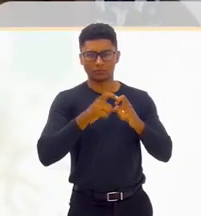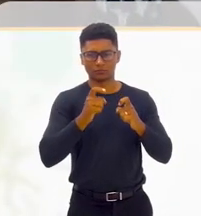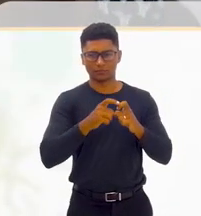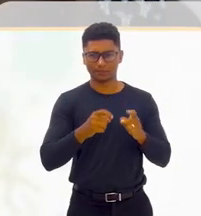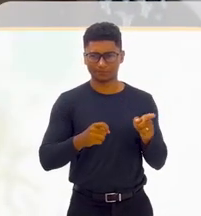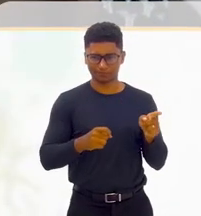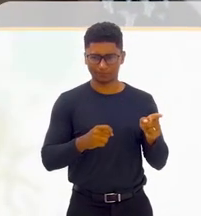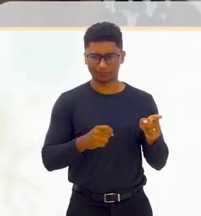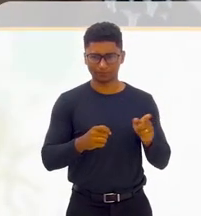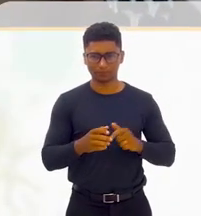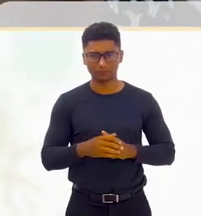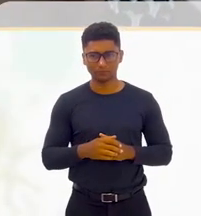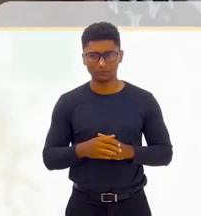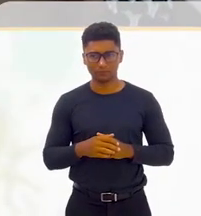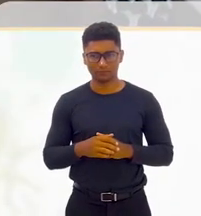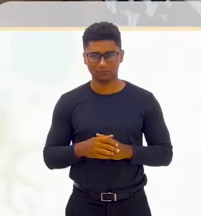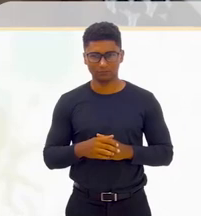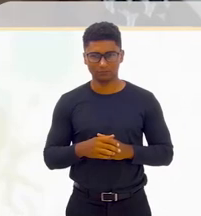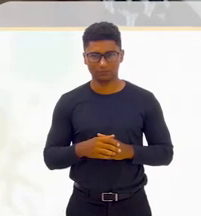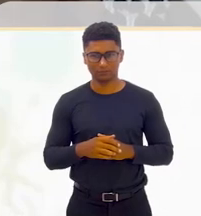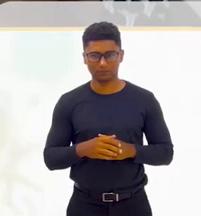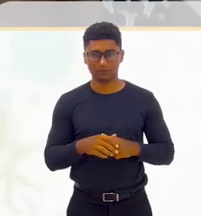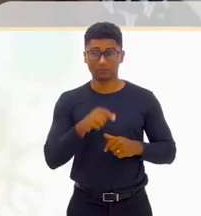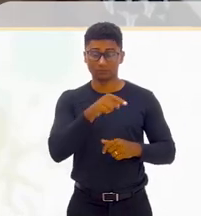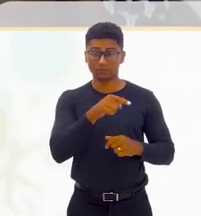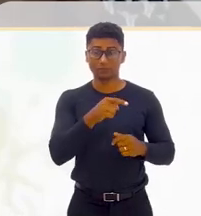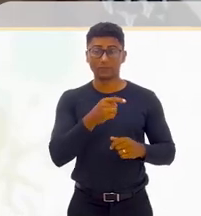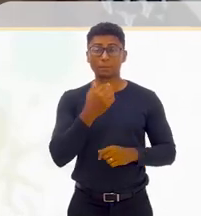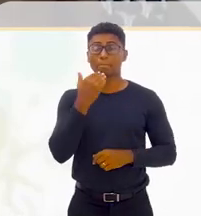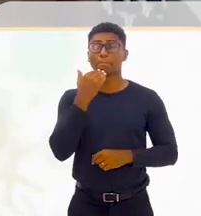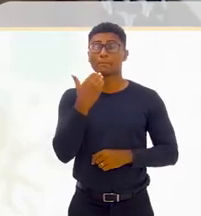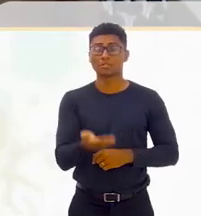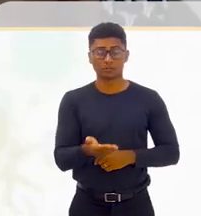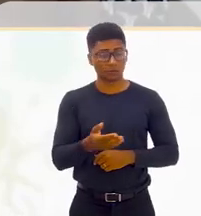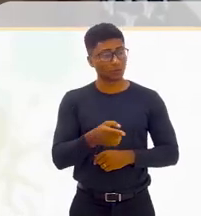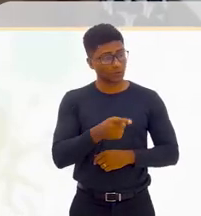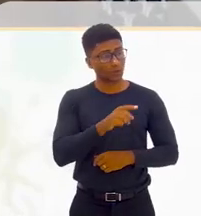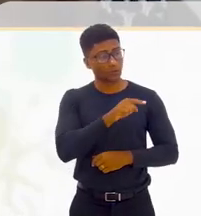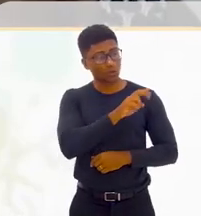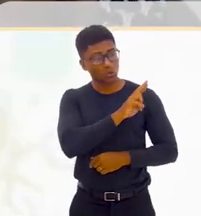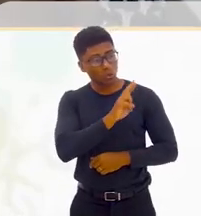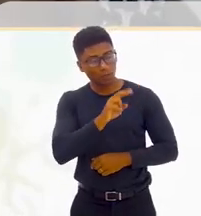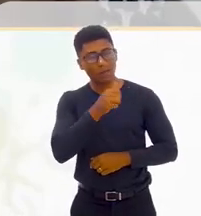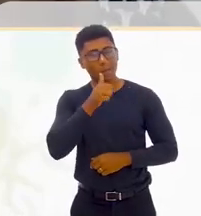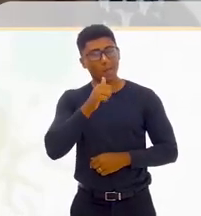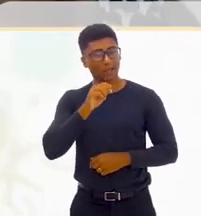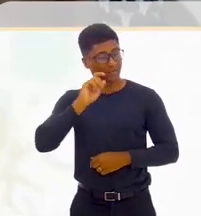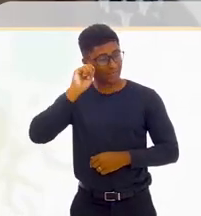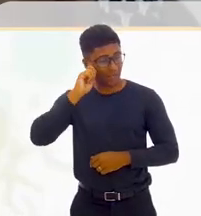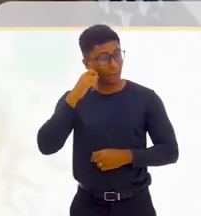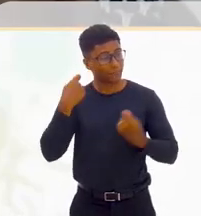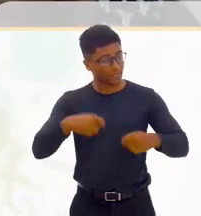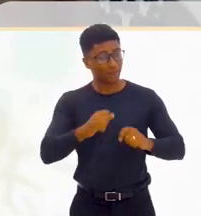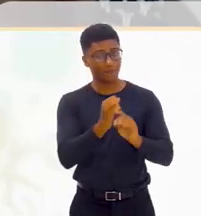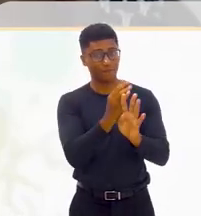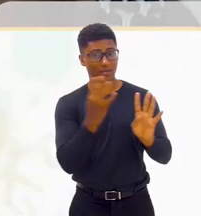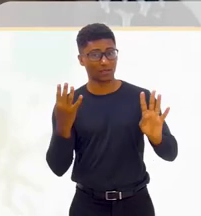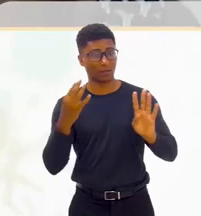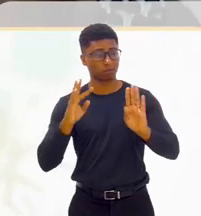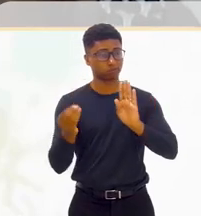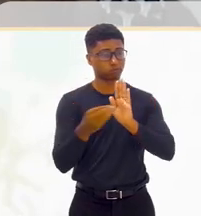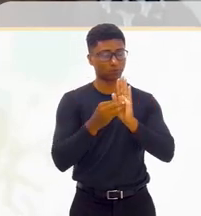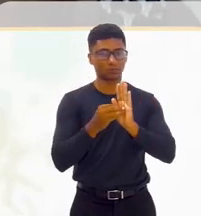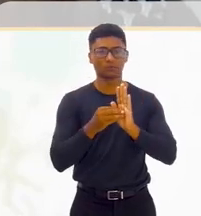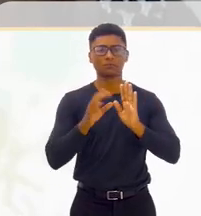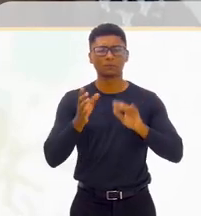estava querendo, né, pedindo para que essa pessoa entrasse na fila, que era uma mulher negra, ele